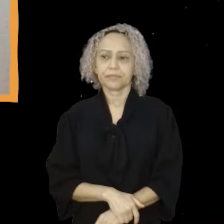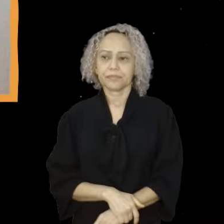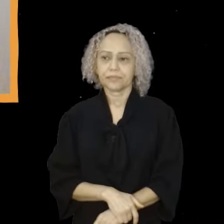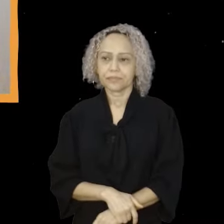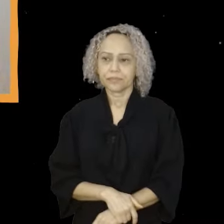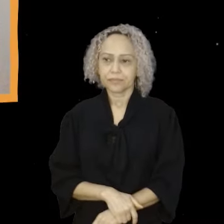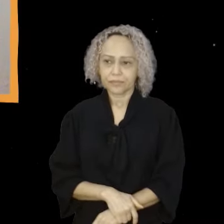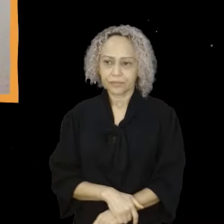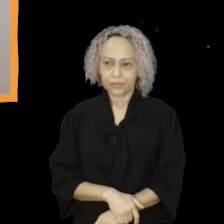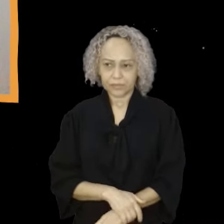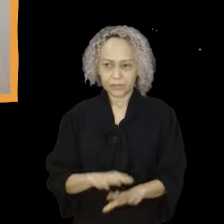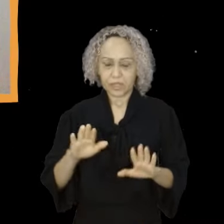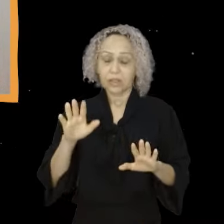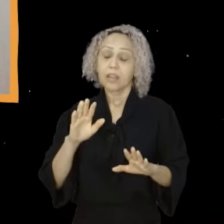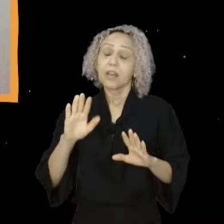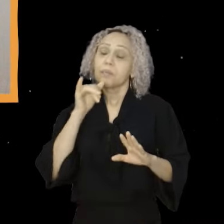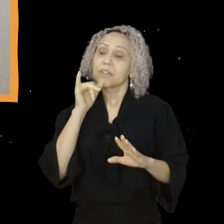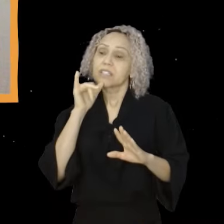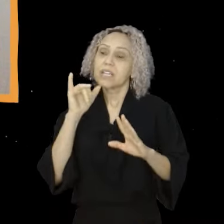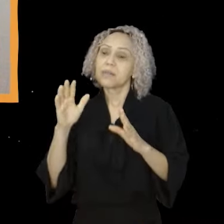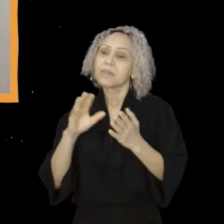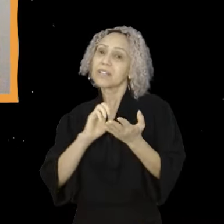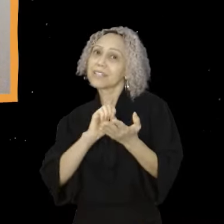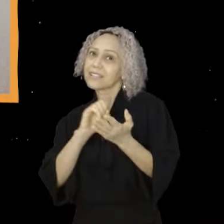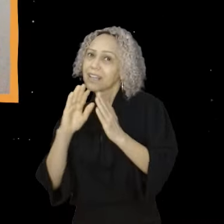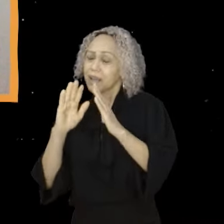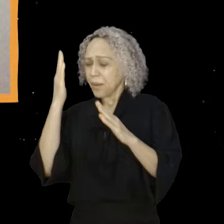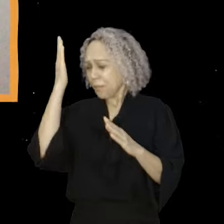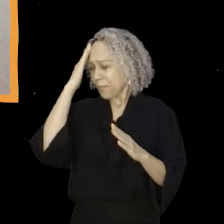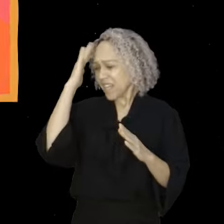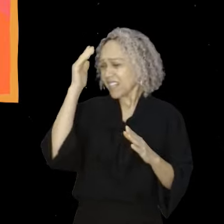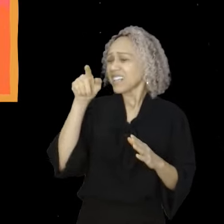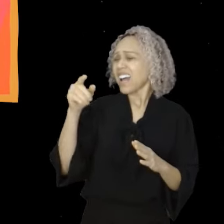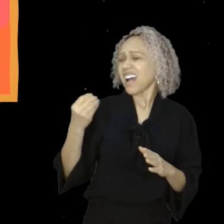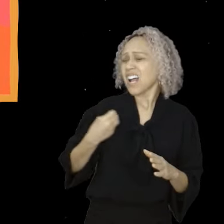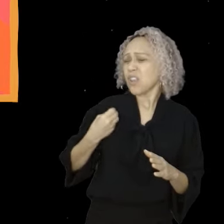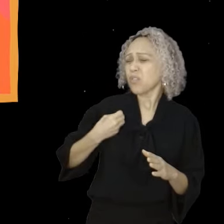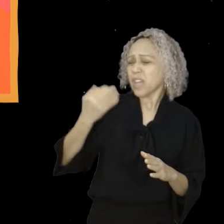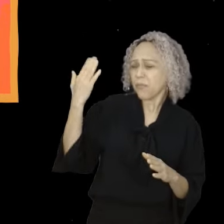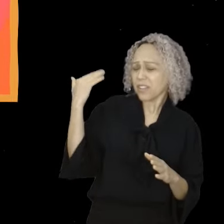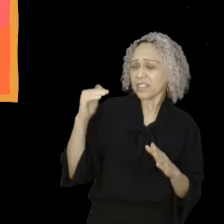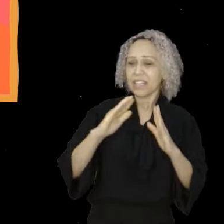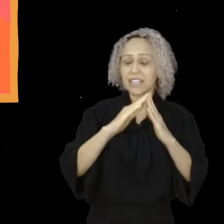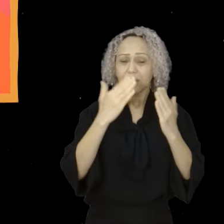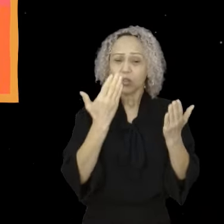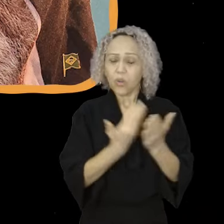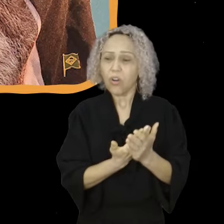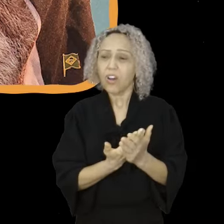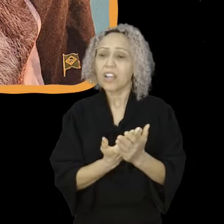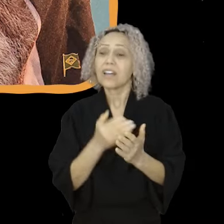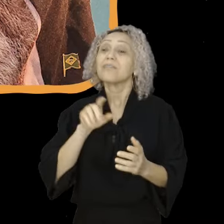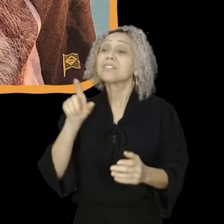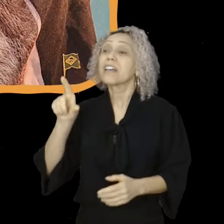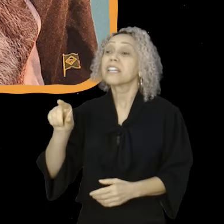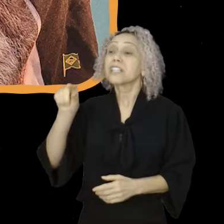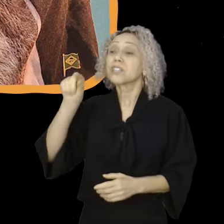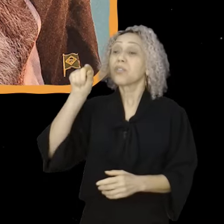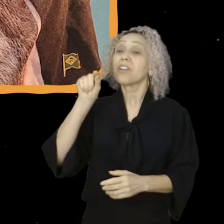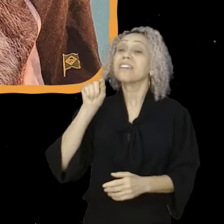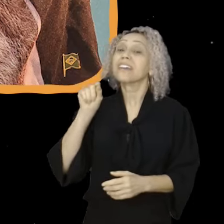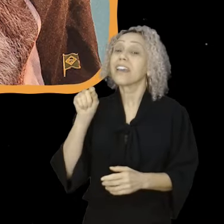Pensando nos tempos de escola, quem do PT você escolheria para ser colega de turma? E por quê? Um colega, eu acho que eu escolheria o Suplicy. A